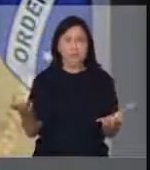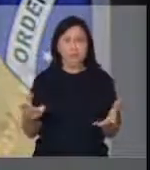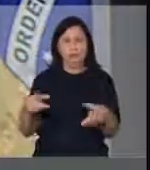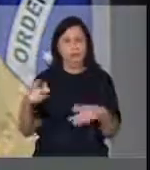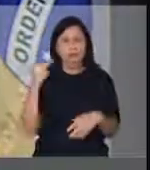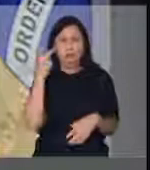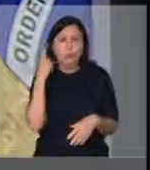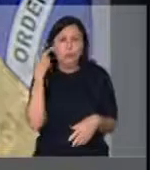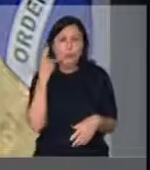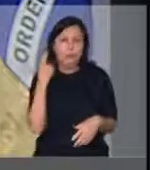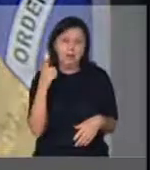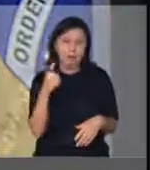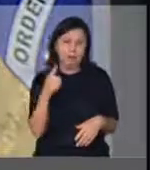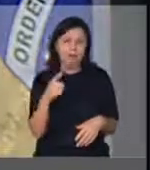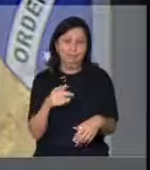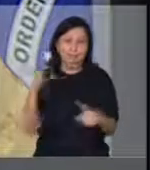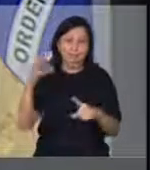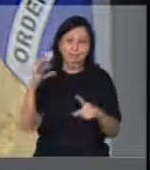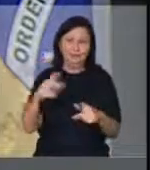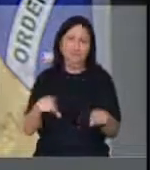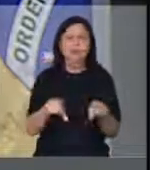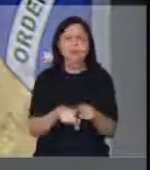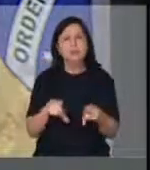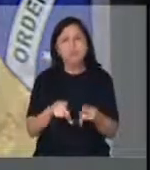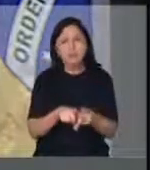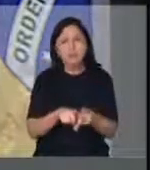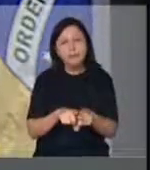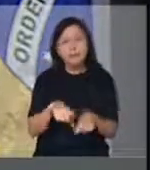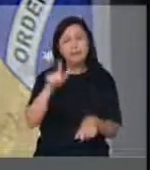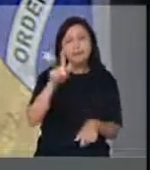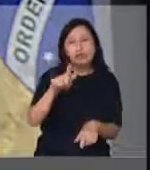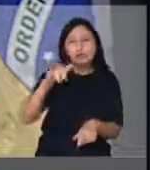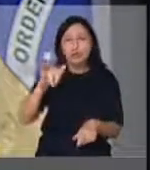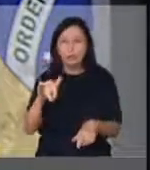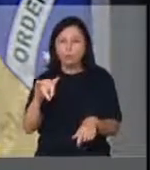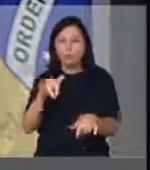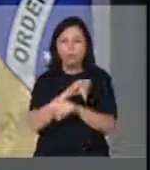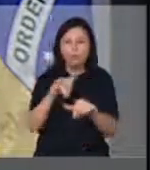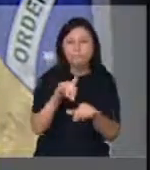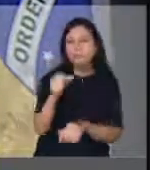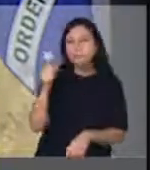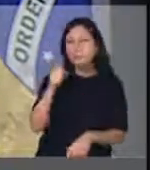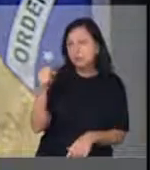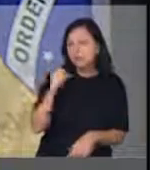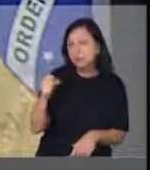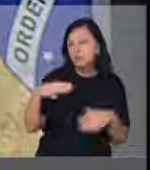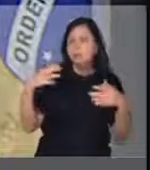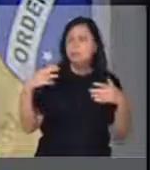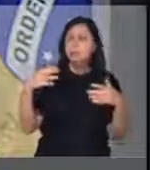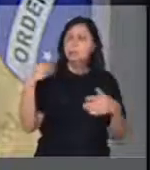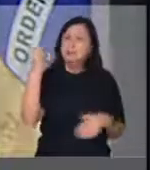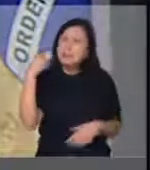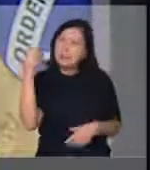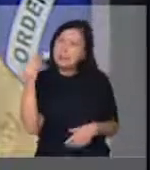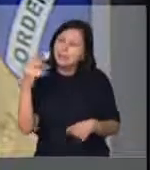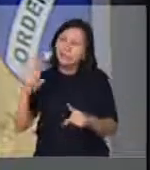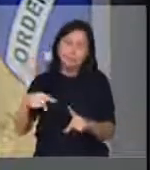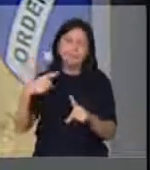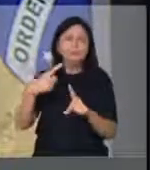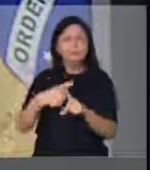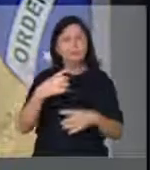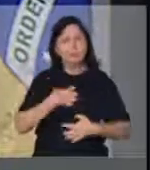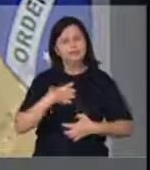regular de ensino em entrevista ao portal g1 disse que sua vida escolar experiências positivas além da educadora tornou-se militante da causa